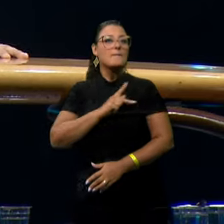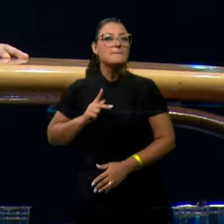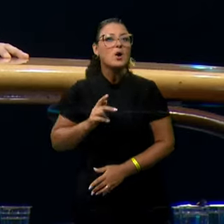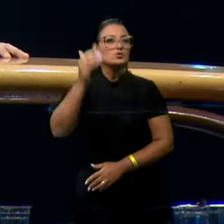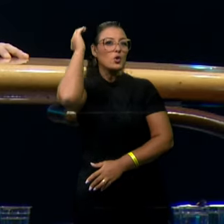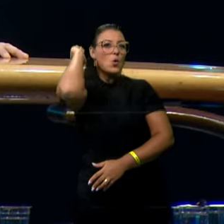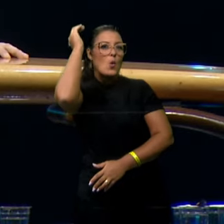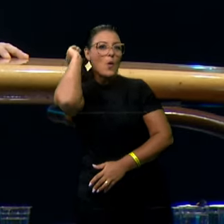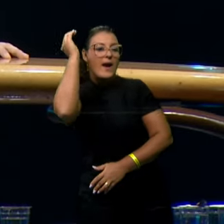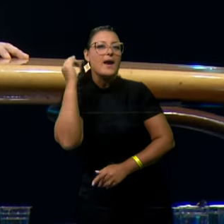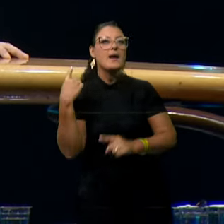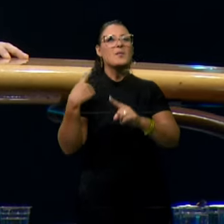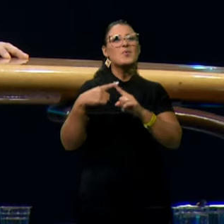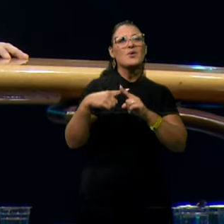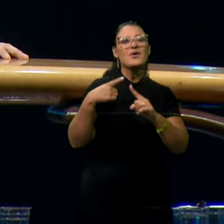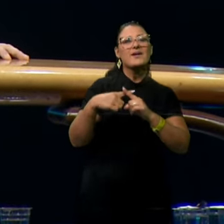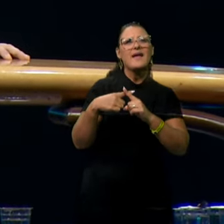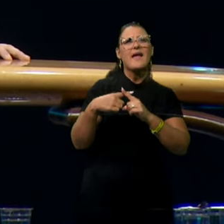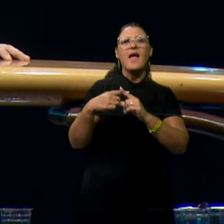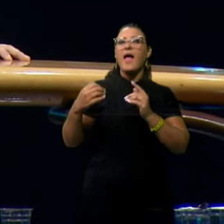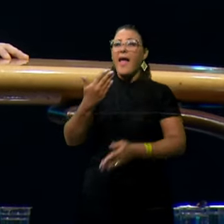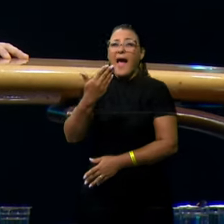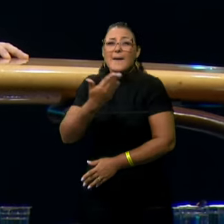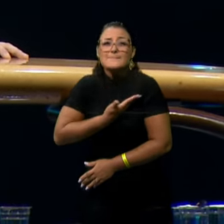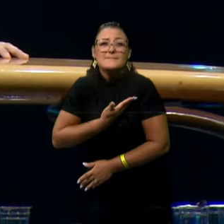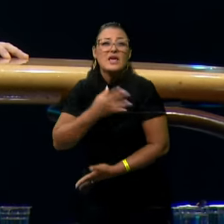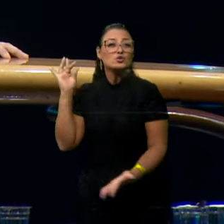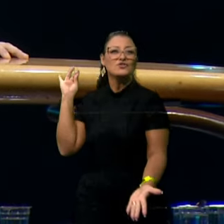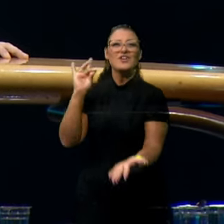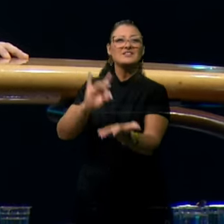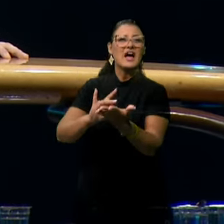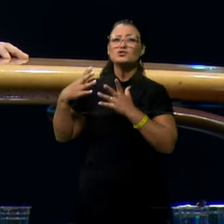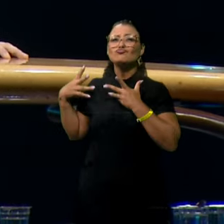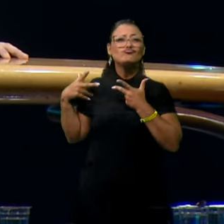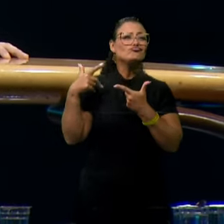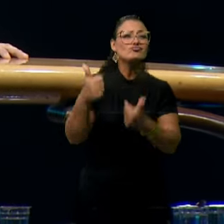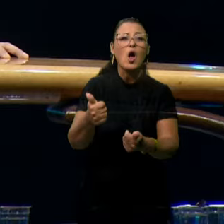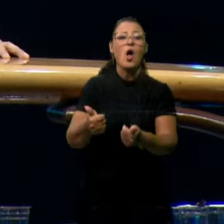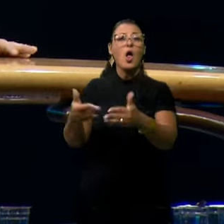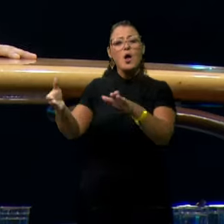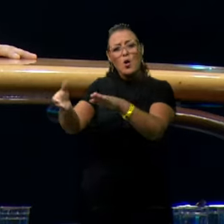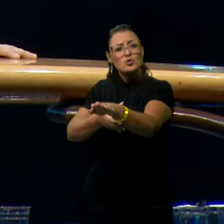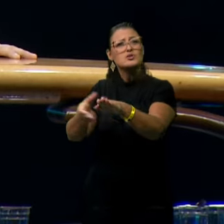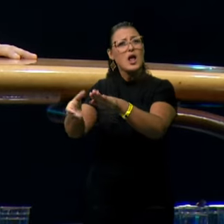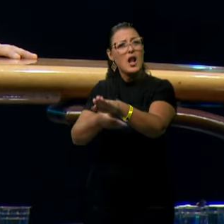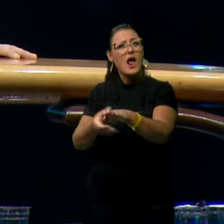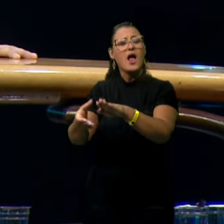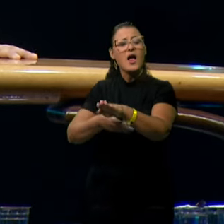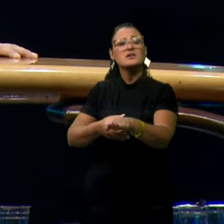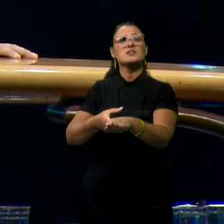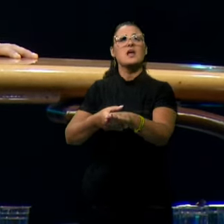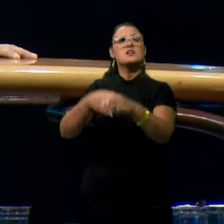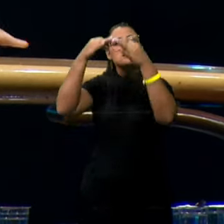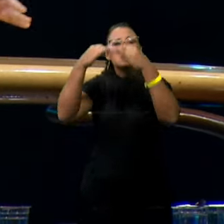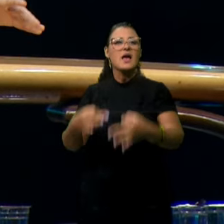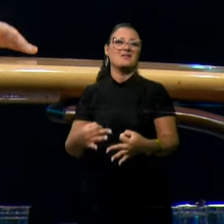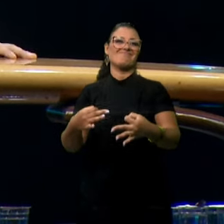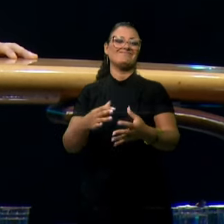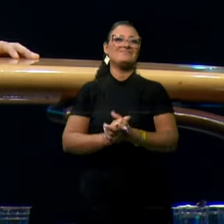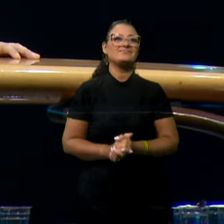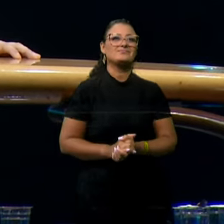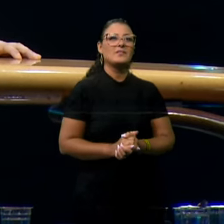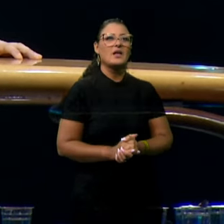não é só aquele que bate papo é aquele que disse uma palavra certa na hora certa e um tempo atrás quase dois anos quando estava coração